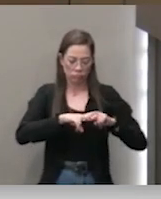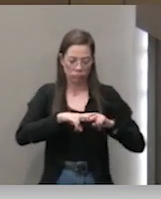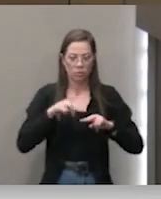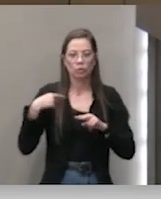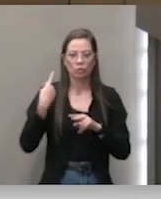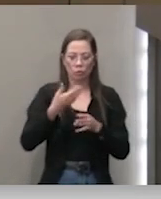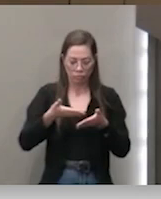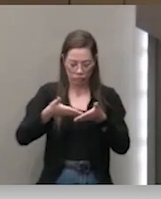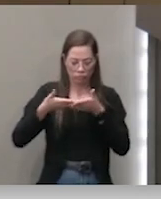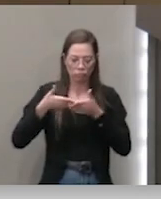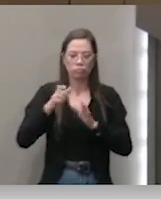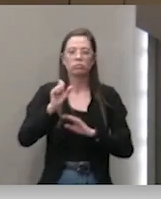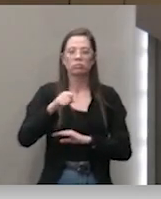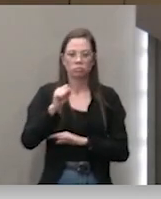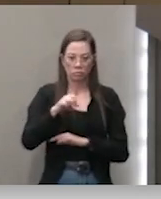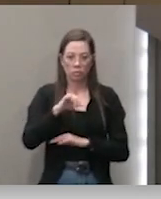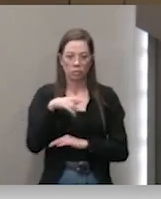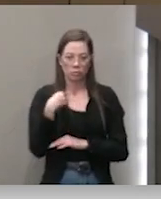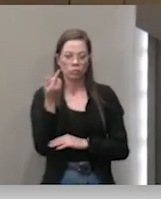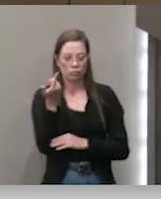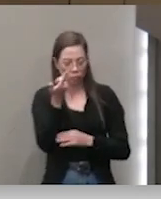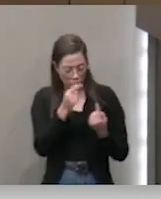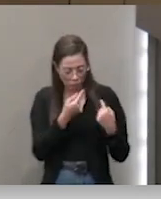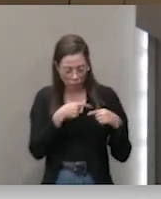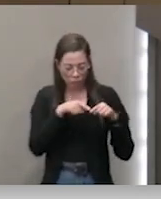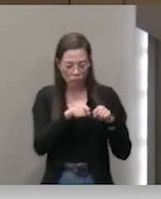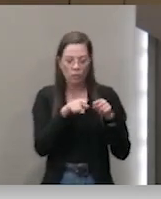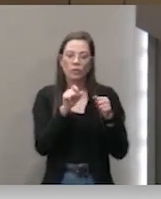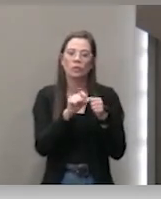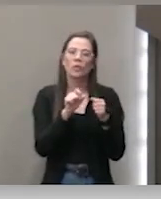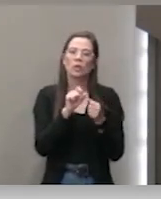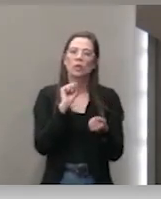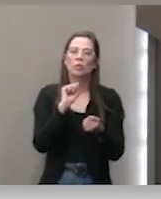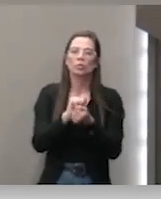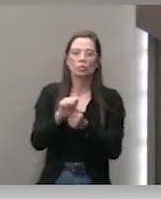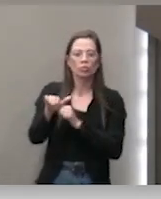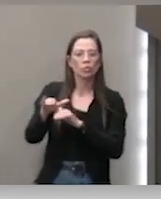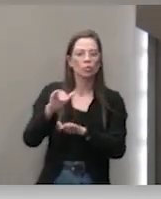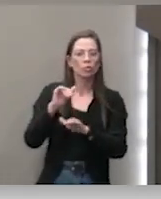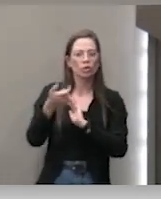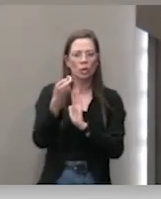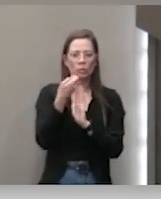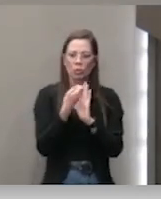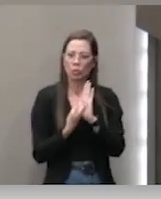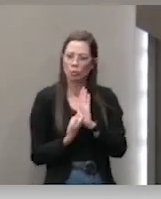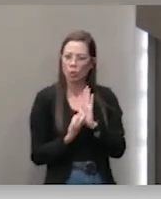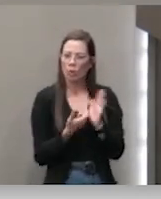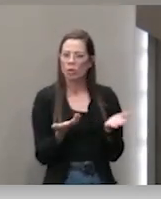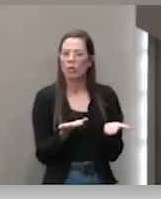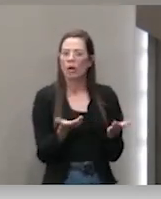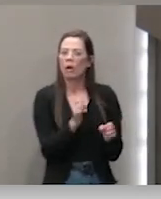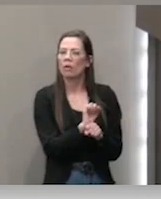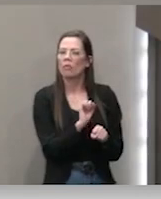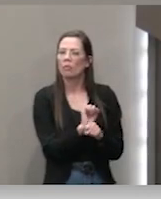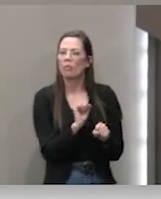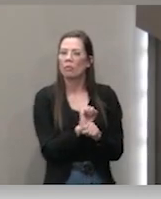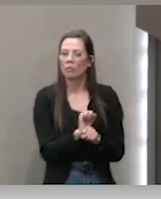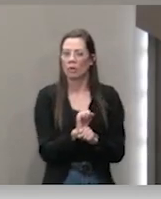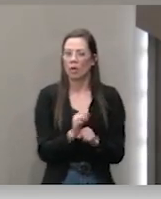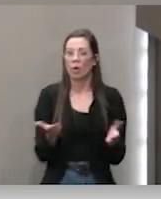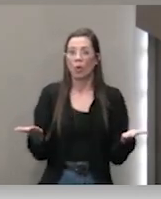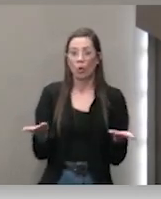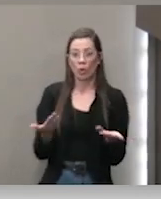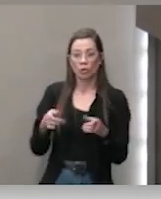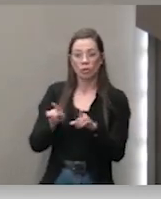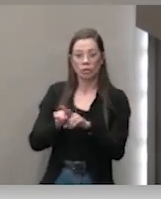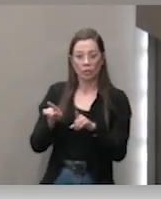defensores e o que tiver ao nosso alcance, nós também vamos fazer para que chame. Porque realmente a Polícia Penal hoje, a